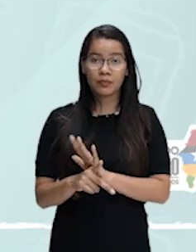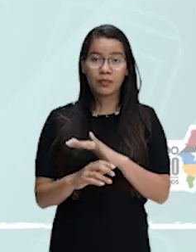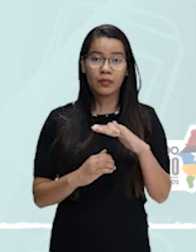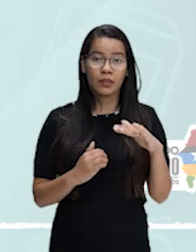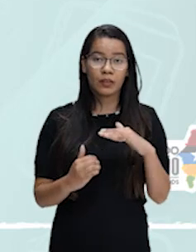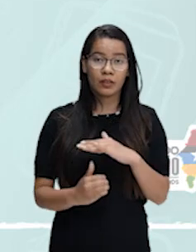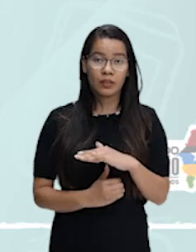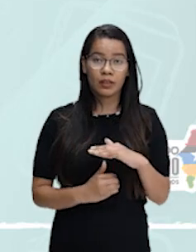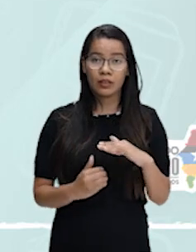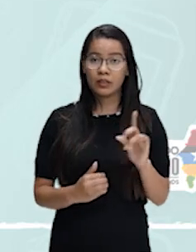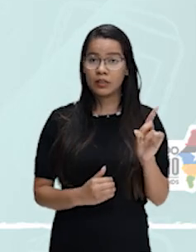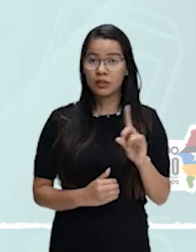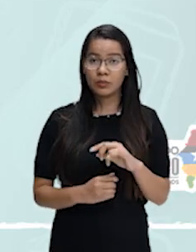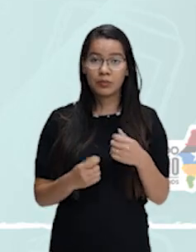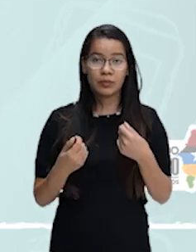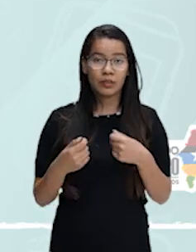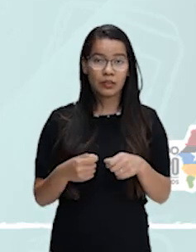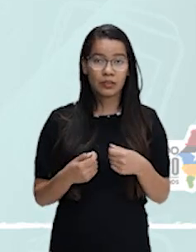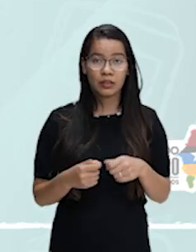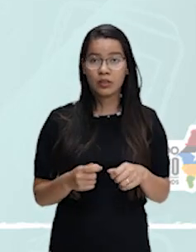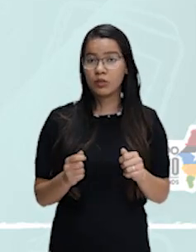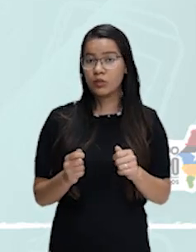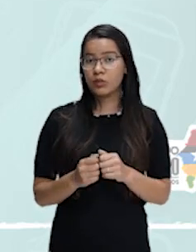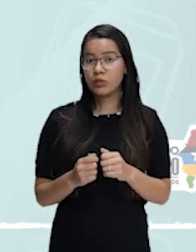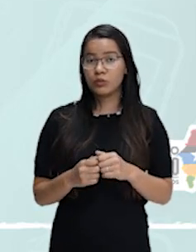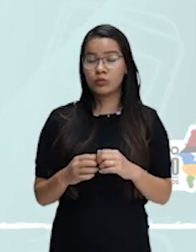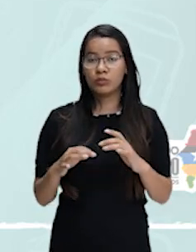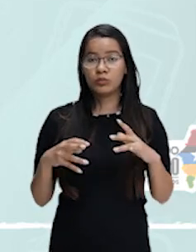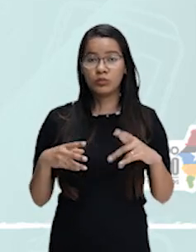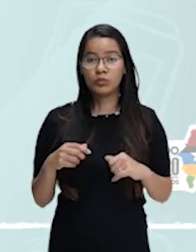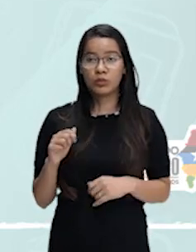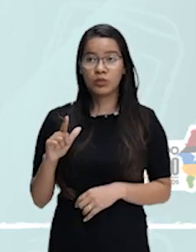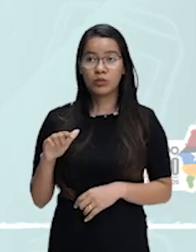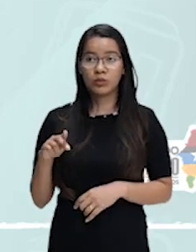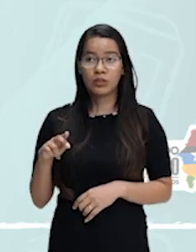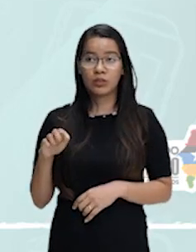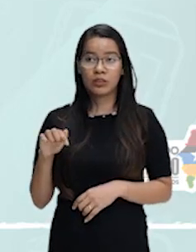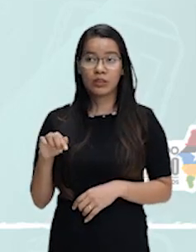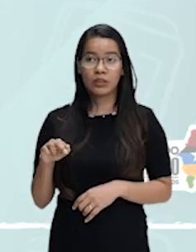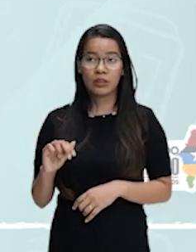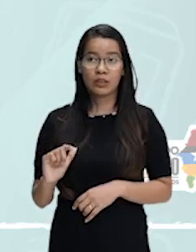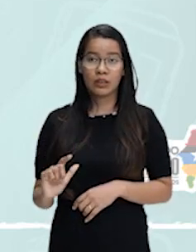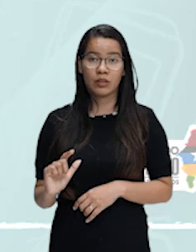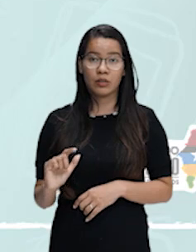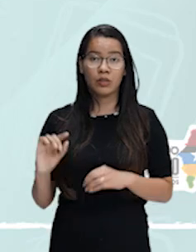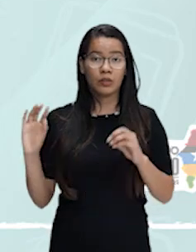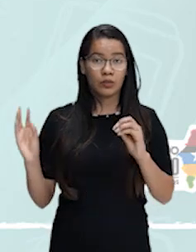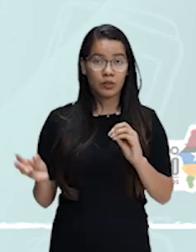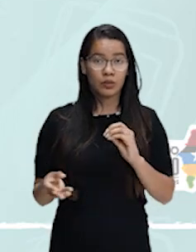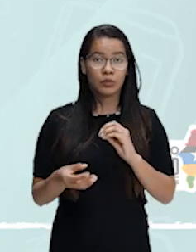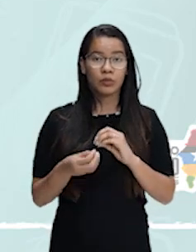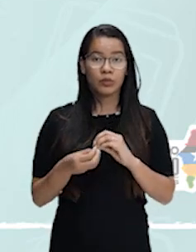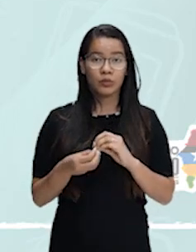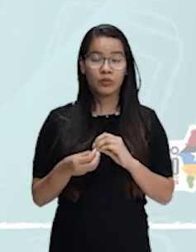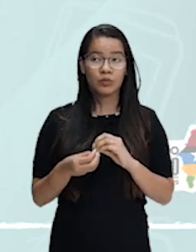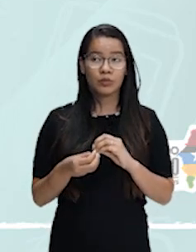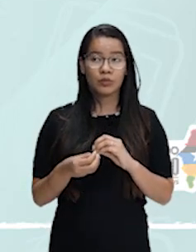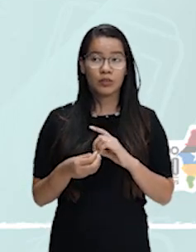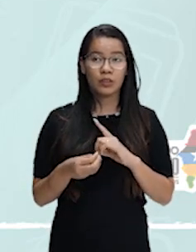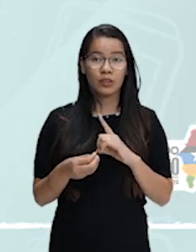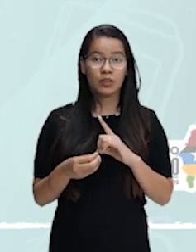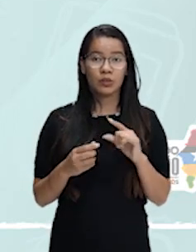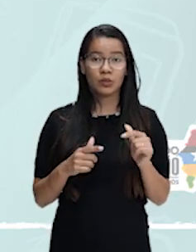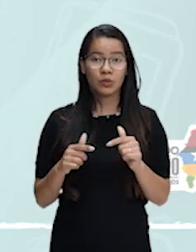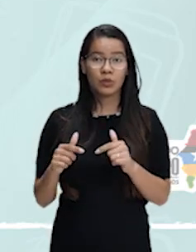sem precisar arcar sozinho com aluguel de estabelecimentos comerciais. Inclusive, existem